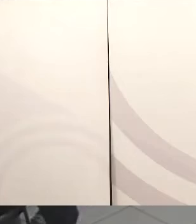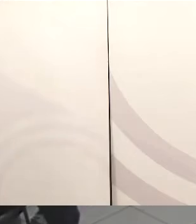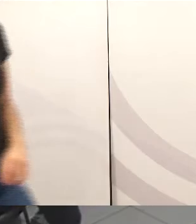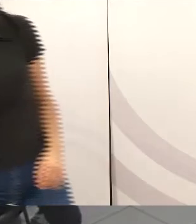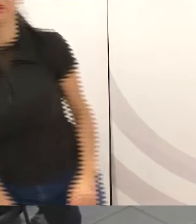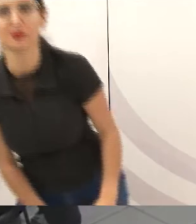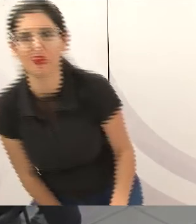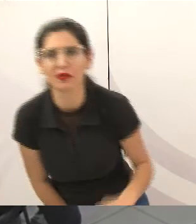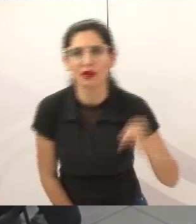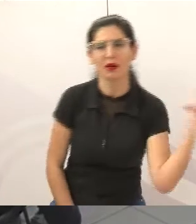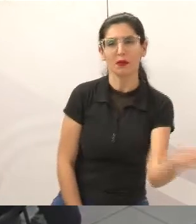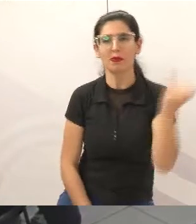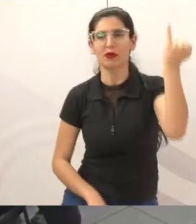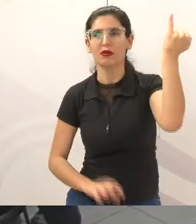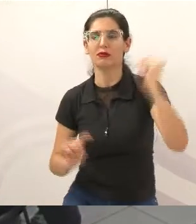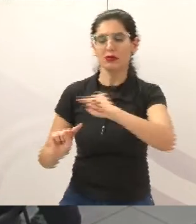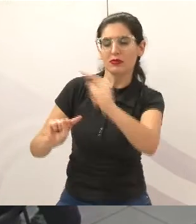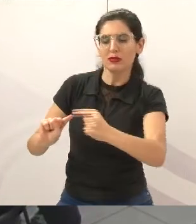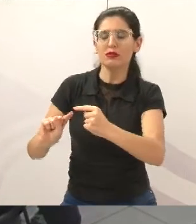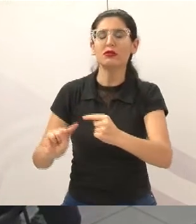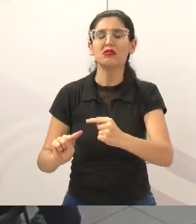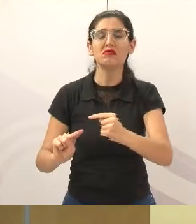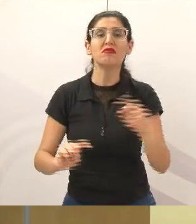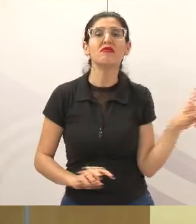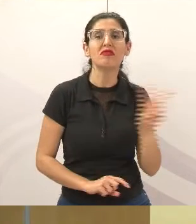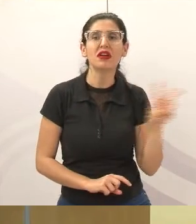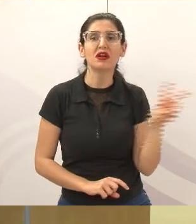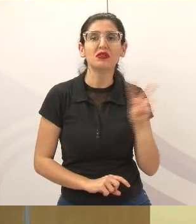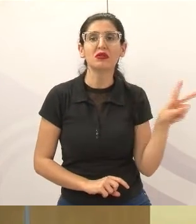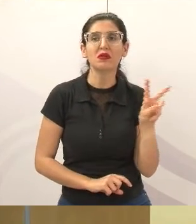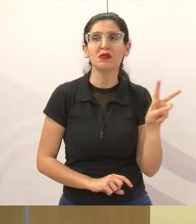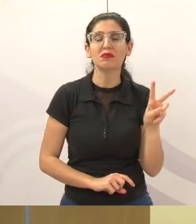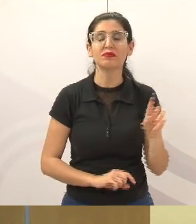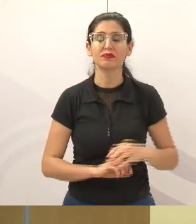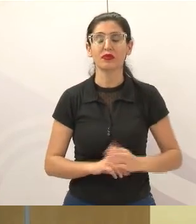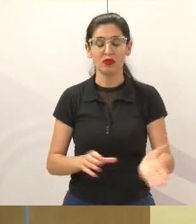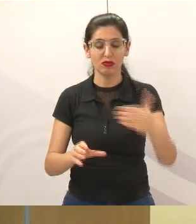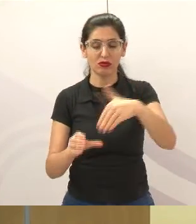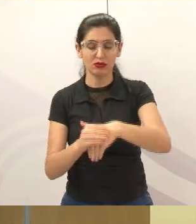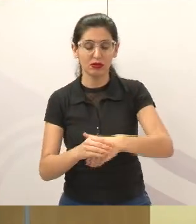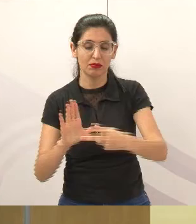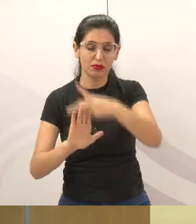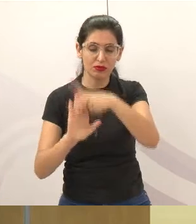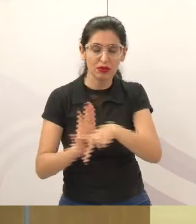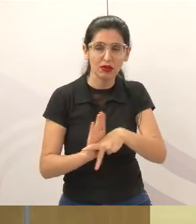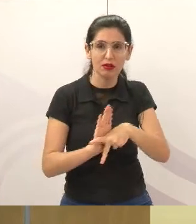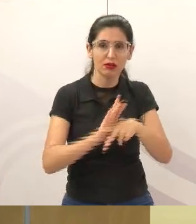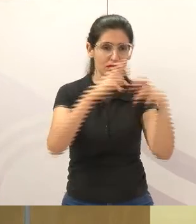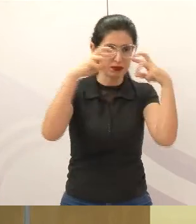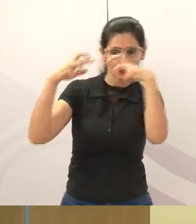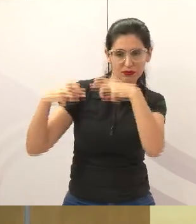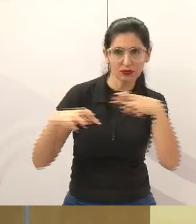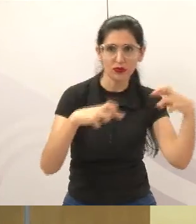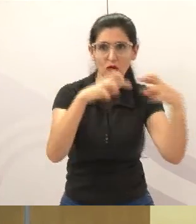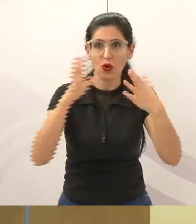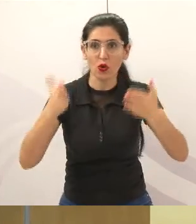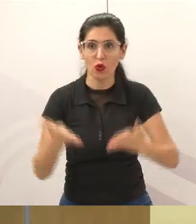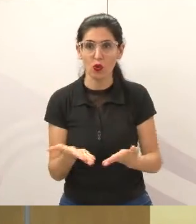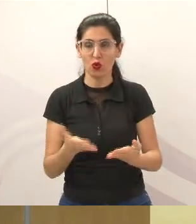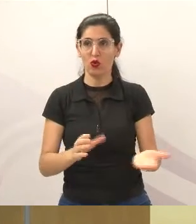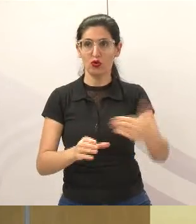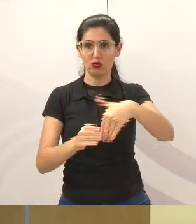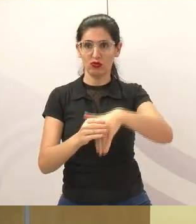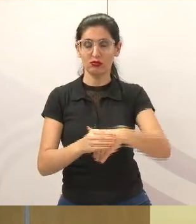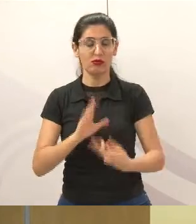porque qual que é o nosso papel? Qual que é o papel do vereador? É votar os projetos, fiscalizar, e hoje aqui nessa casa nós votamos um projeto